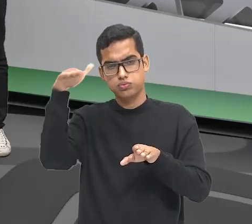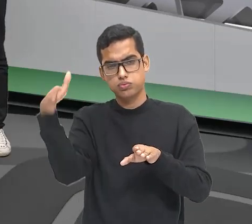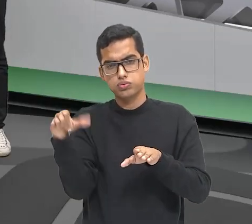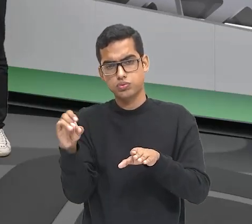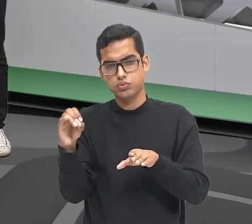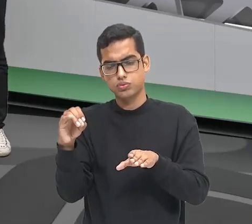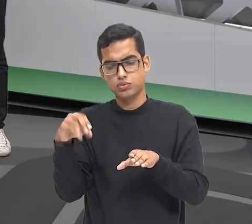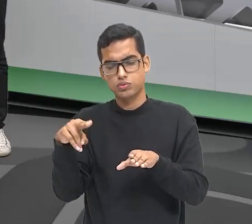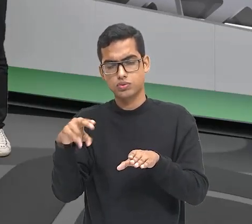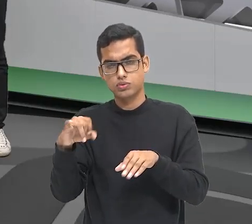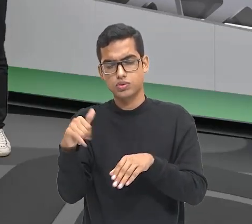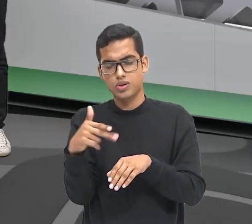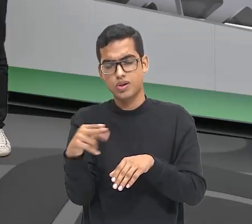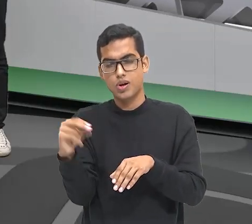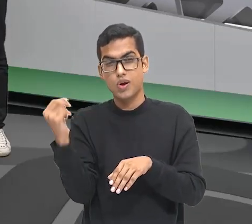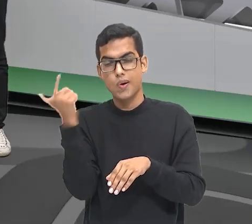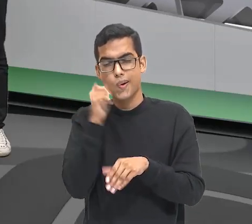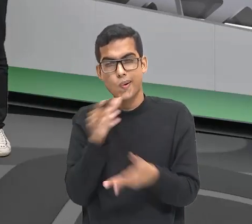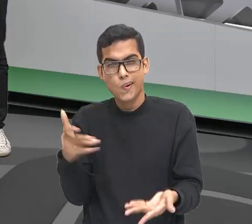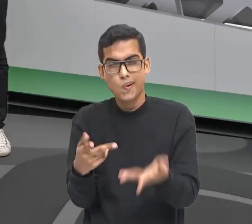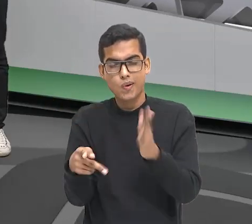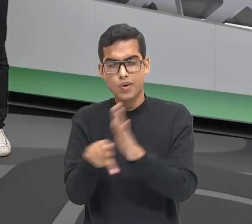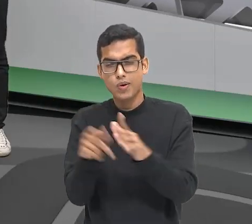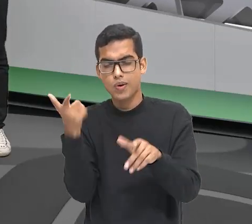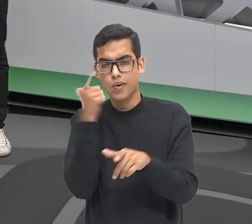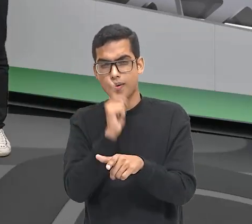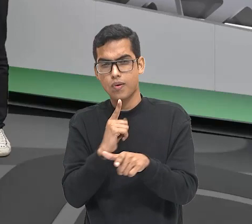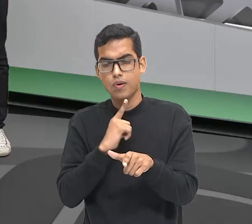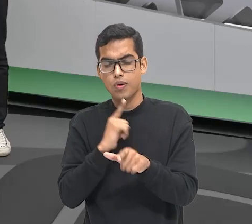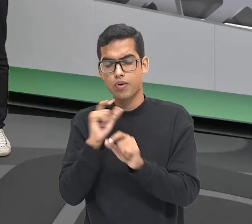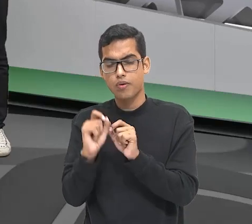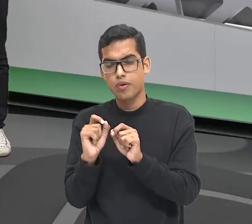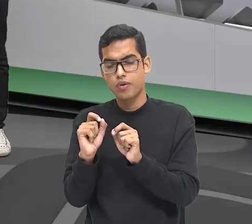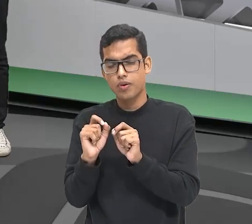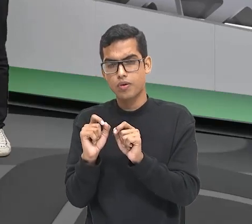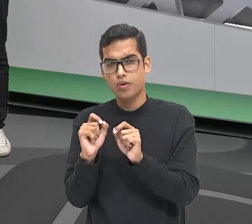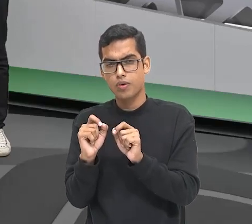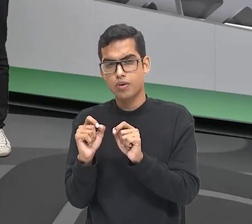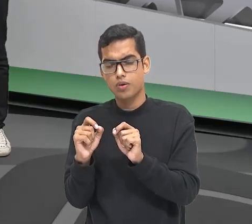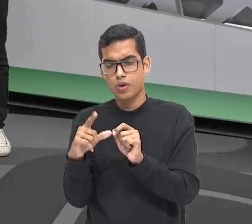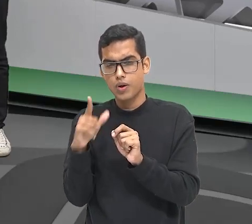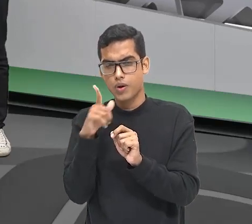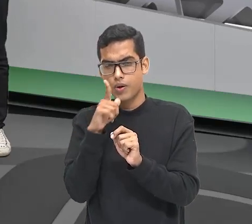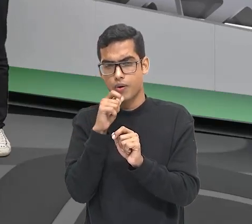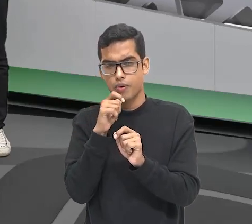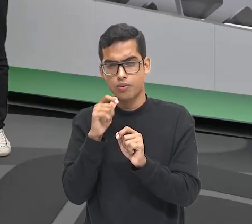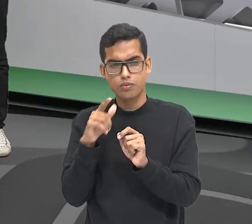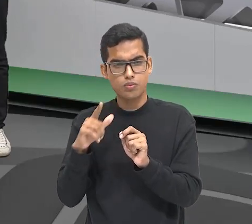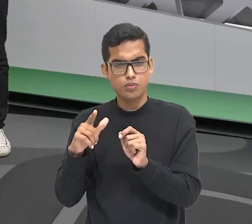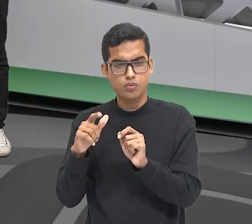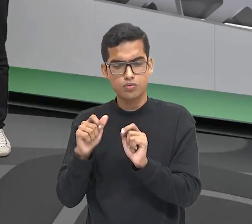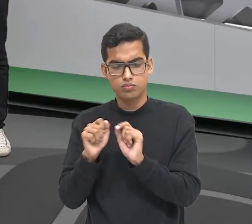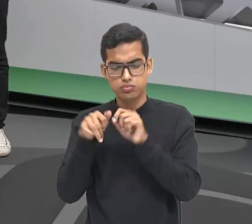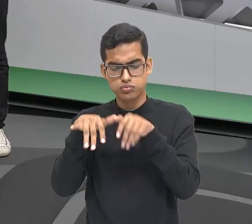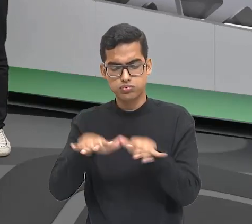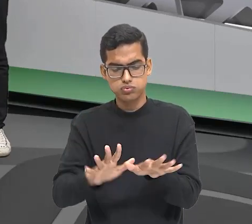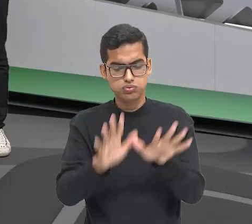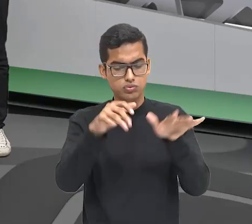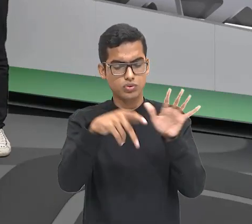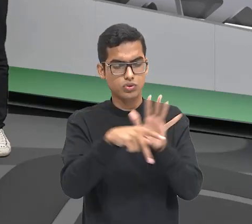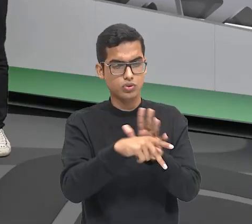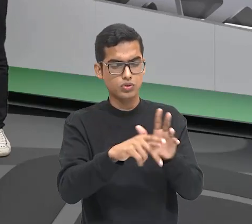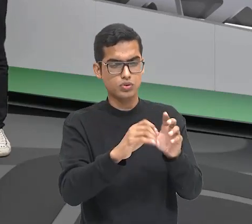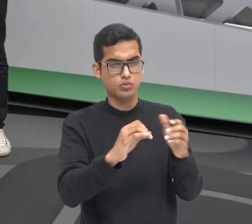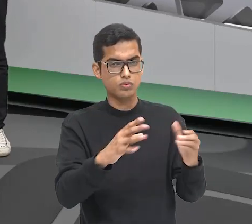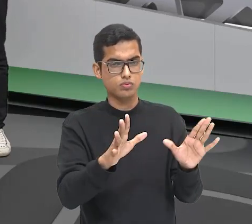com que ela invadisse o continente. E aí nós temos então os tsunamis, como a gente vai observar. Então, olha só, lembra que nós falamos